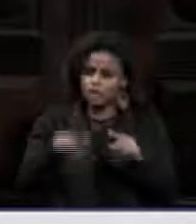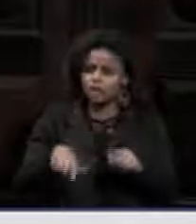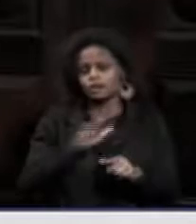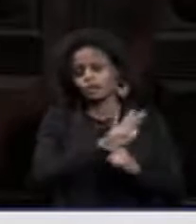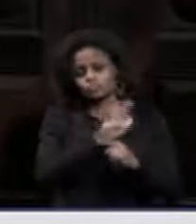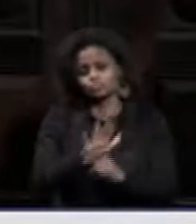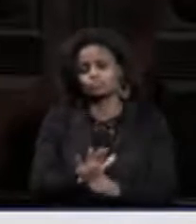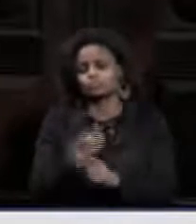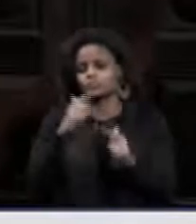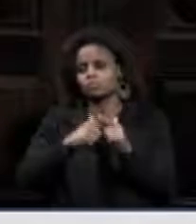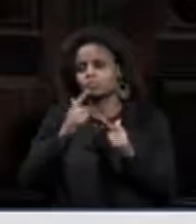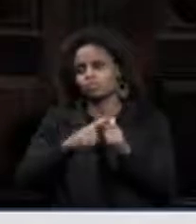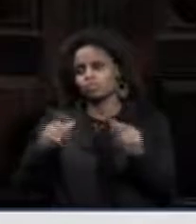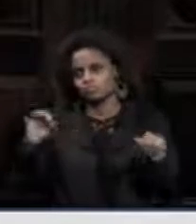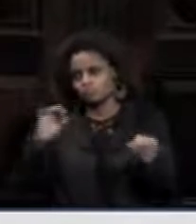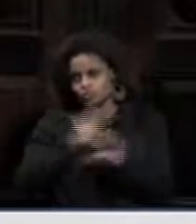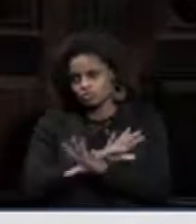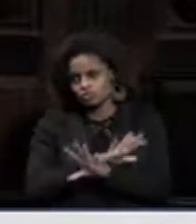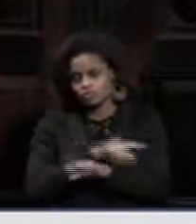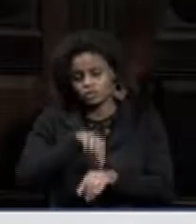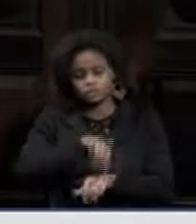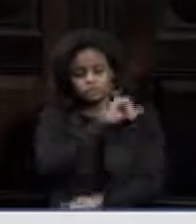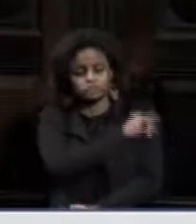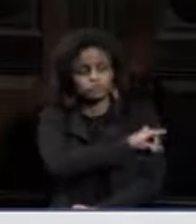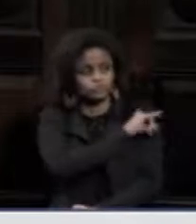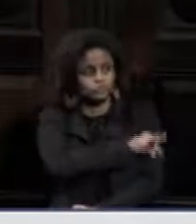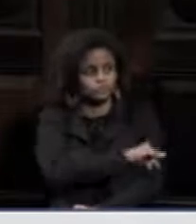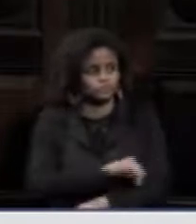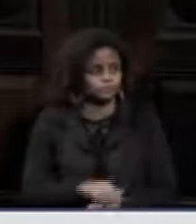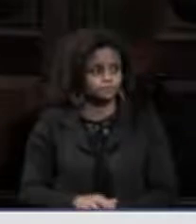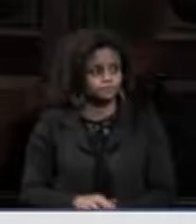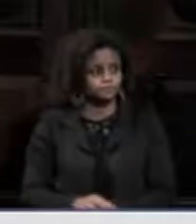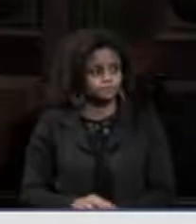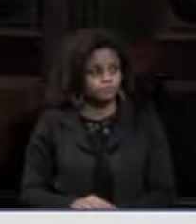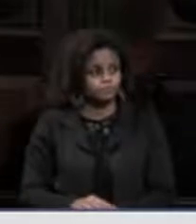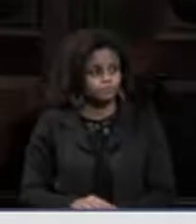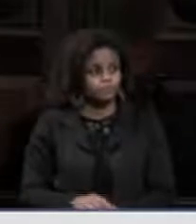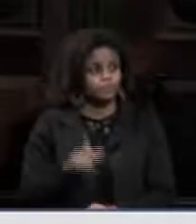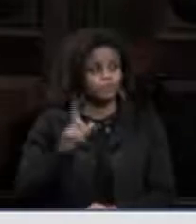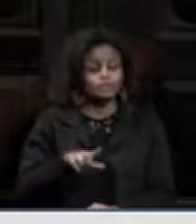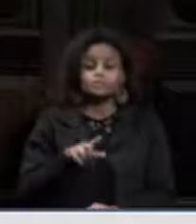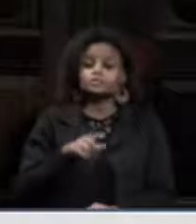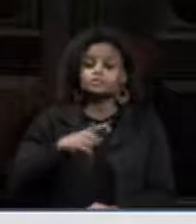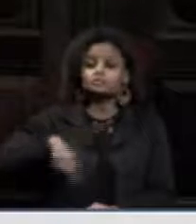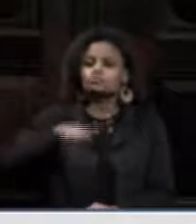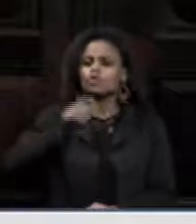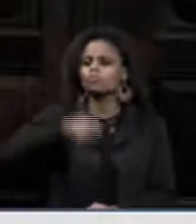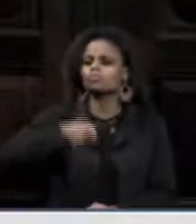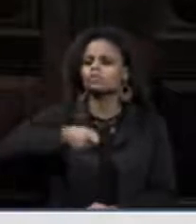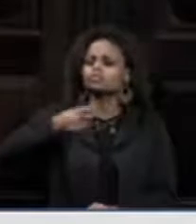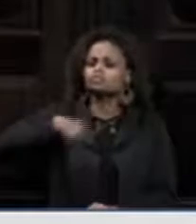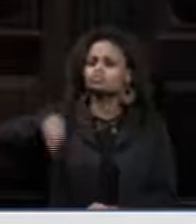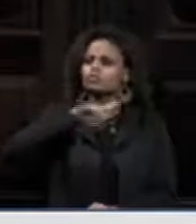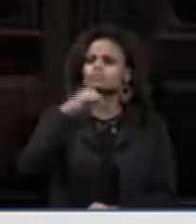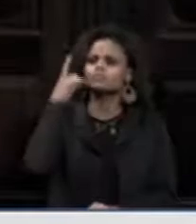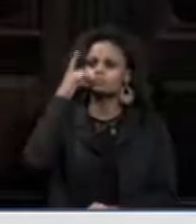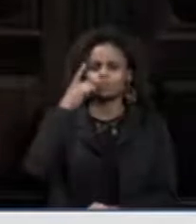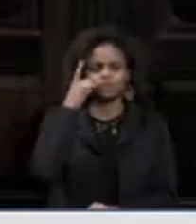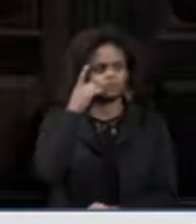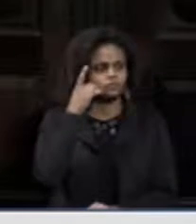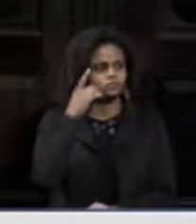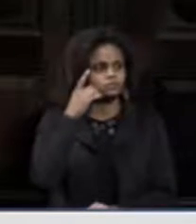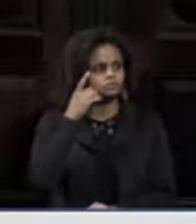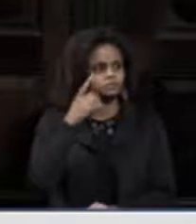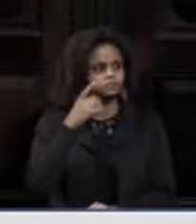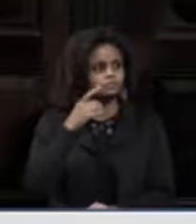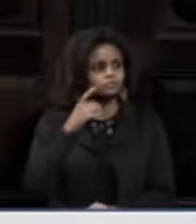dos problemas existentes atualmente no estado do Rio de Janeiro. É isto daí, uma obrigação nossa, não é nenhum favor, é